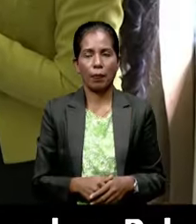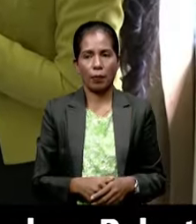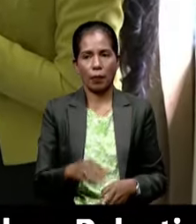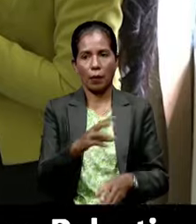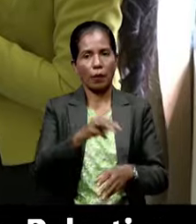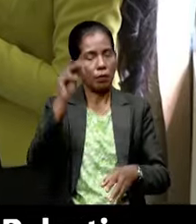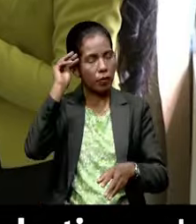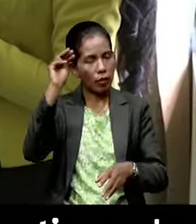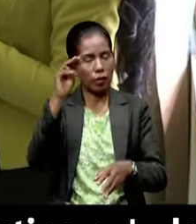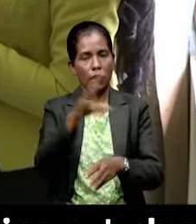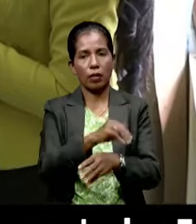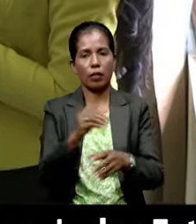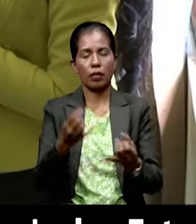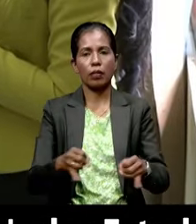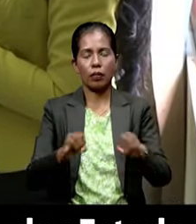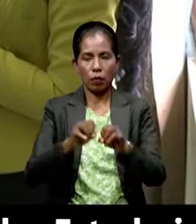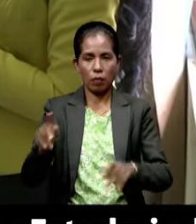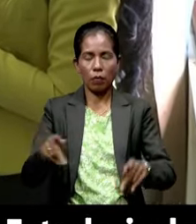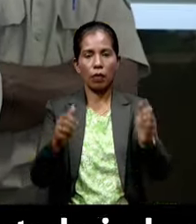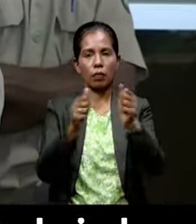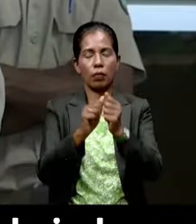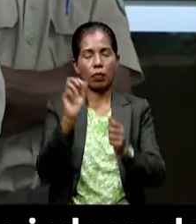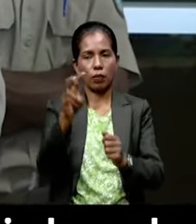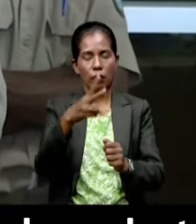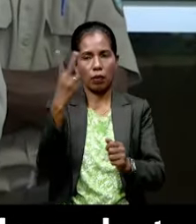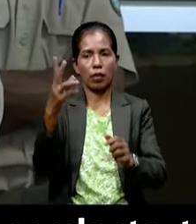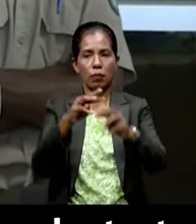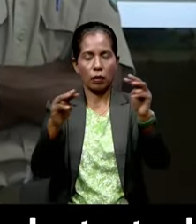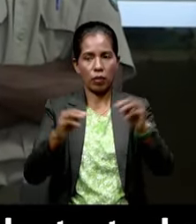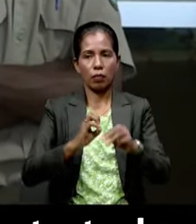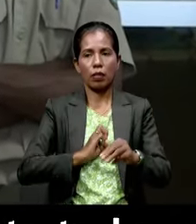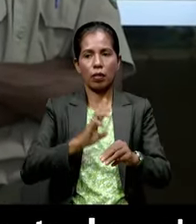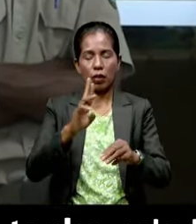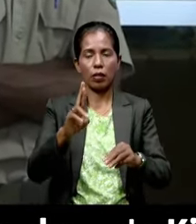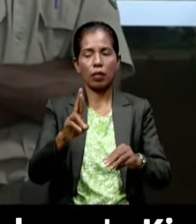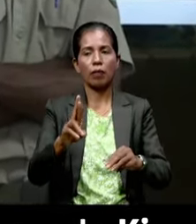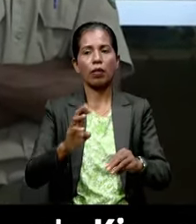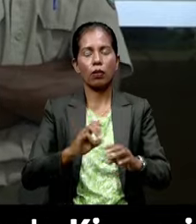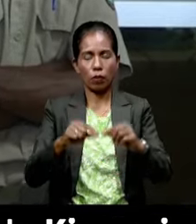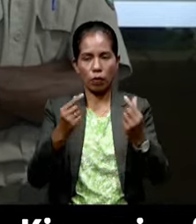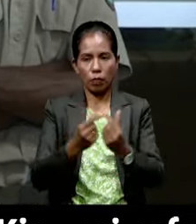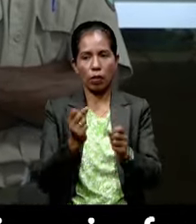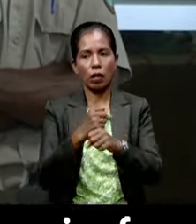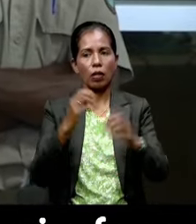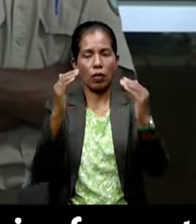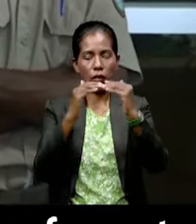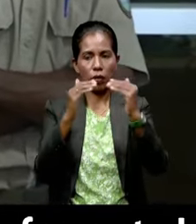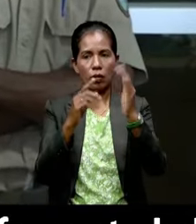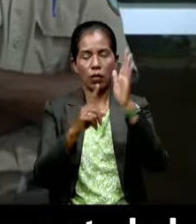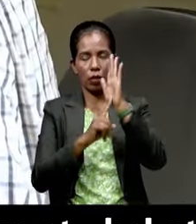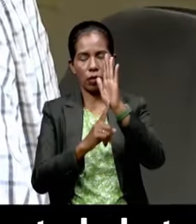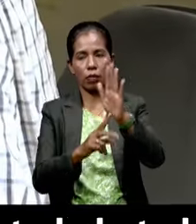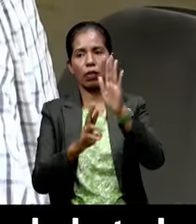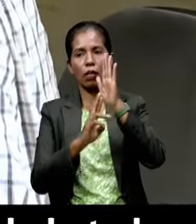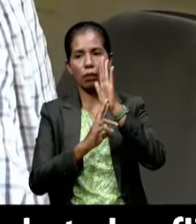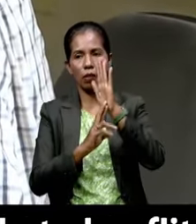ba ministério no instituição público a moto san recin rua e município Hermera equipa conjunta halo diálogo quedas ho di hato